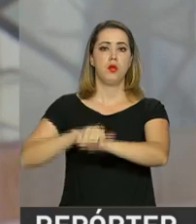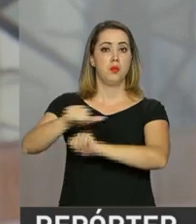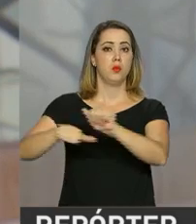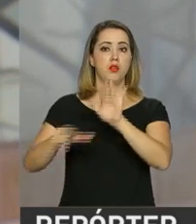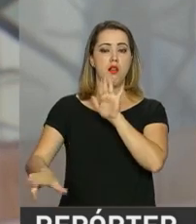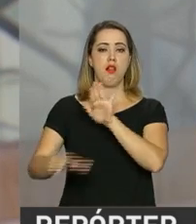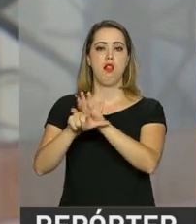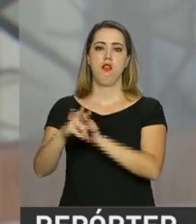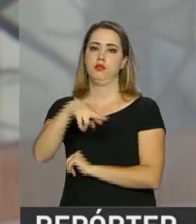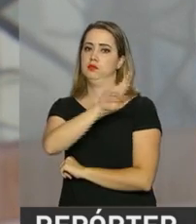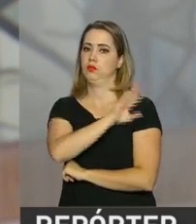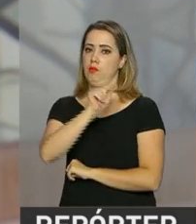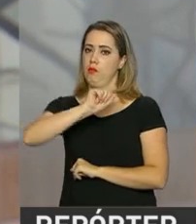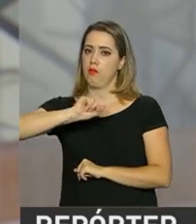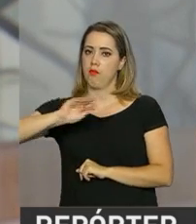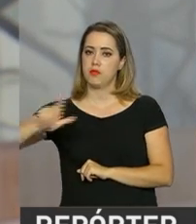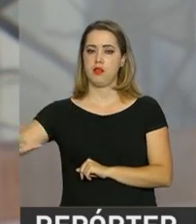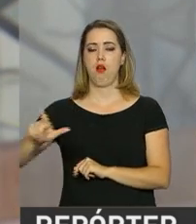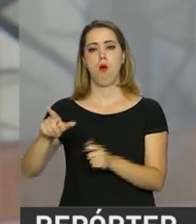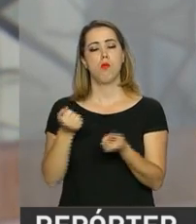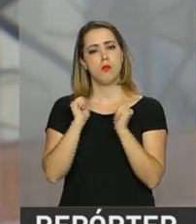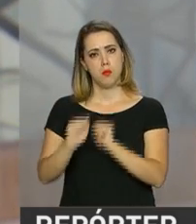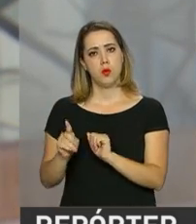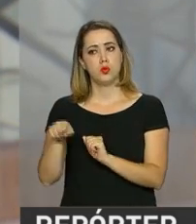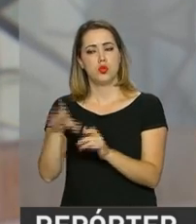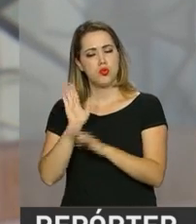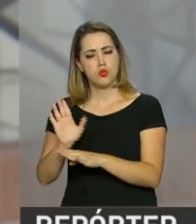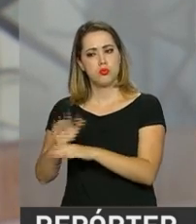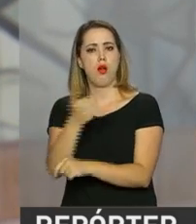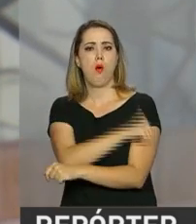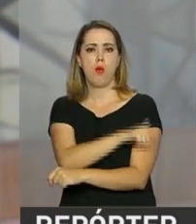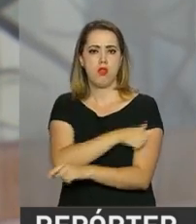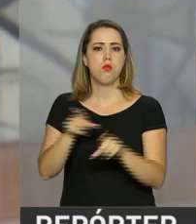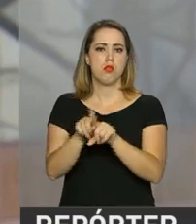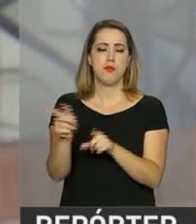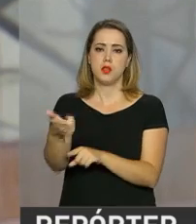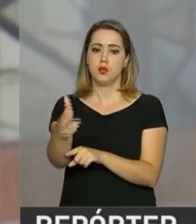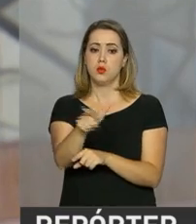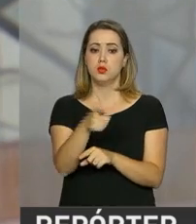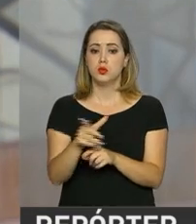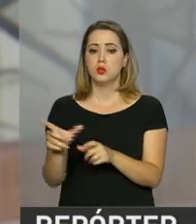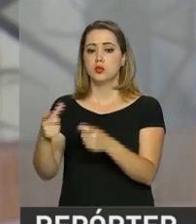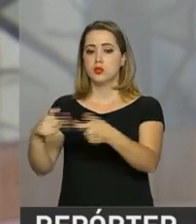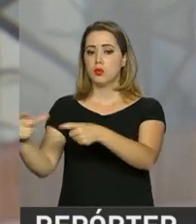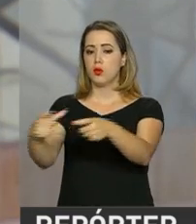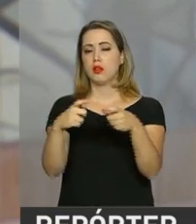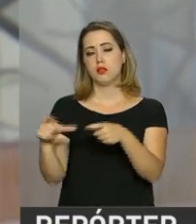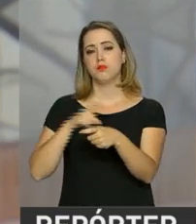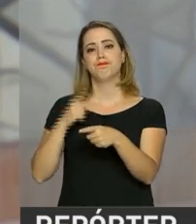responsabilidade fiscal a medida vai beneficiar não só o Rio de Janeiro mas também outros estados que estão em situação